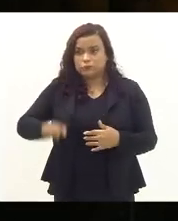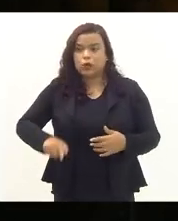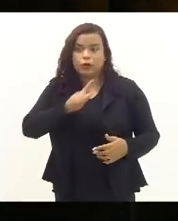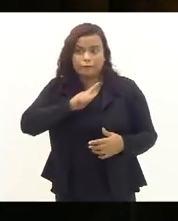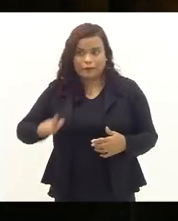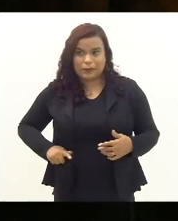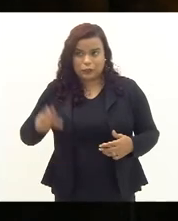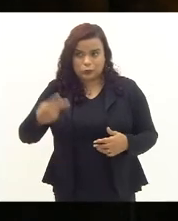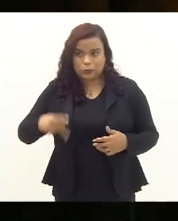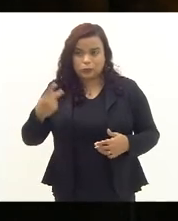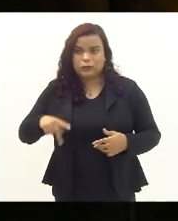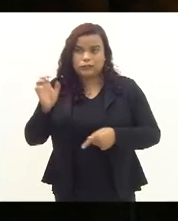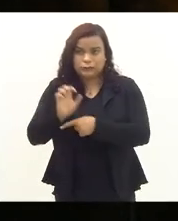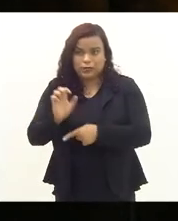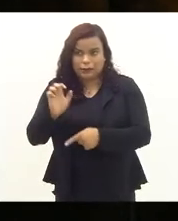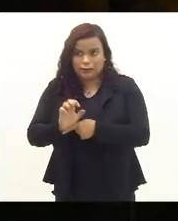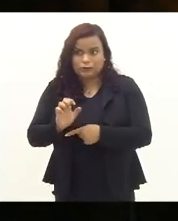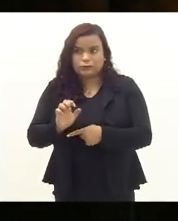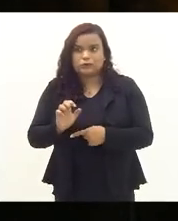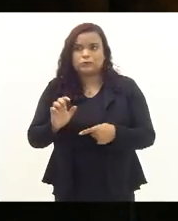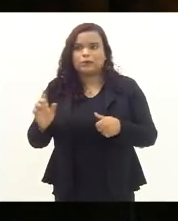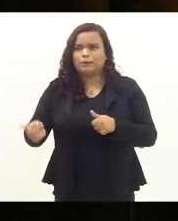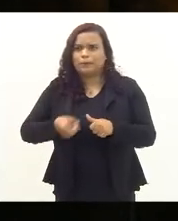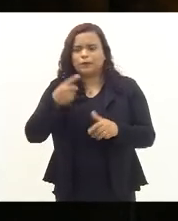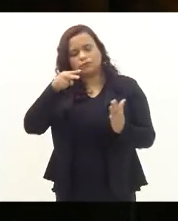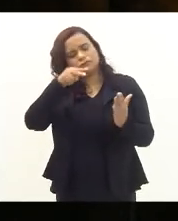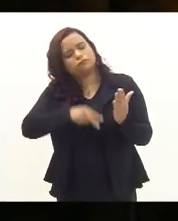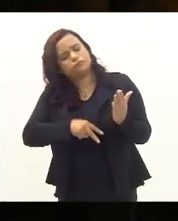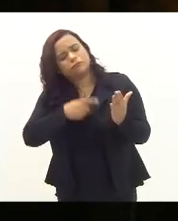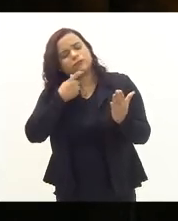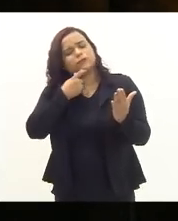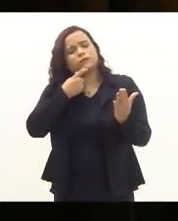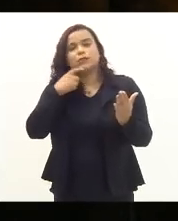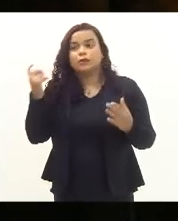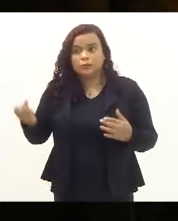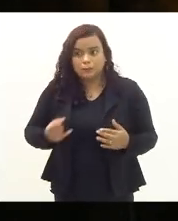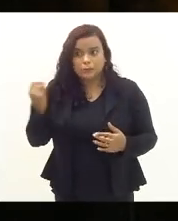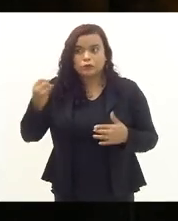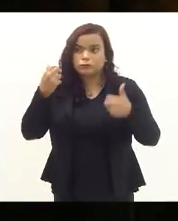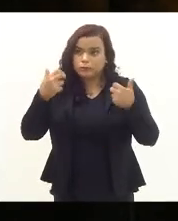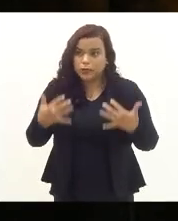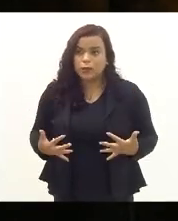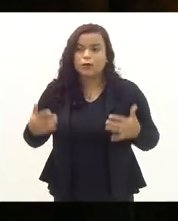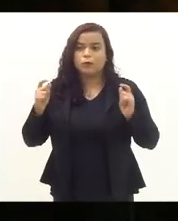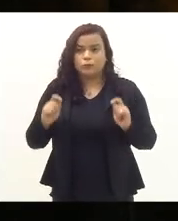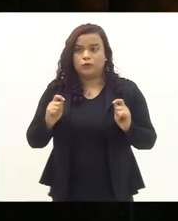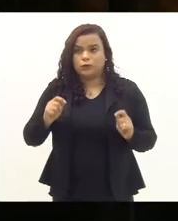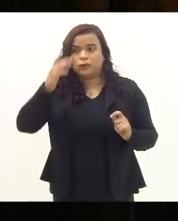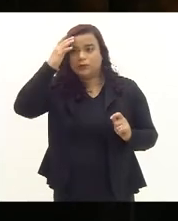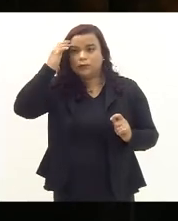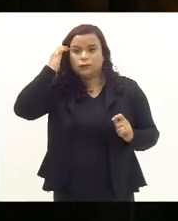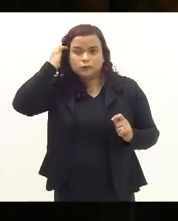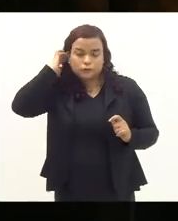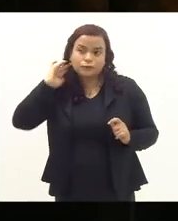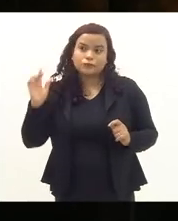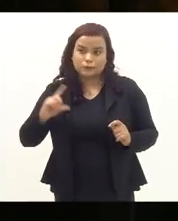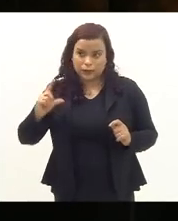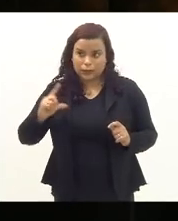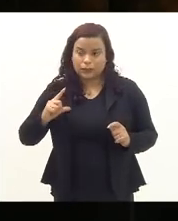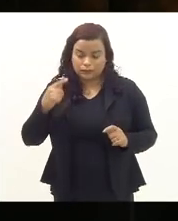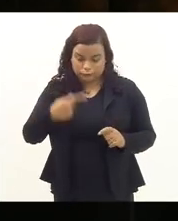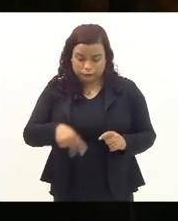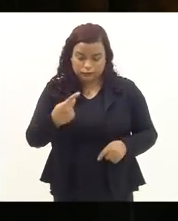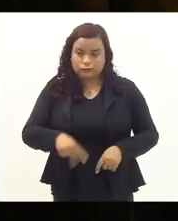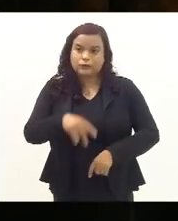é importante não a primeira mirada a senhora presidenta é importante dizer que a gente teve no estado